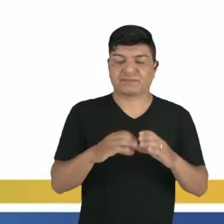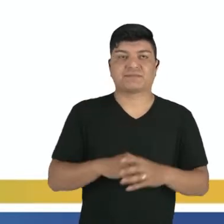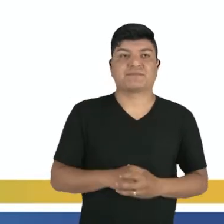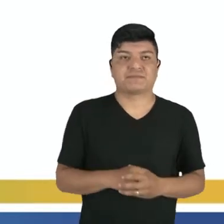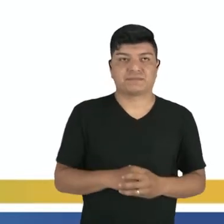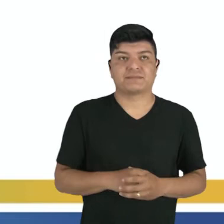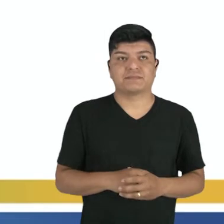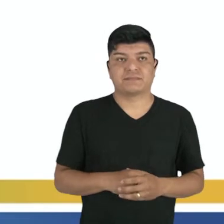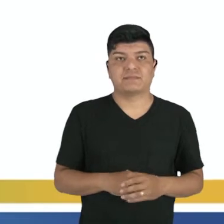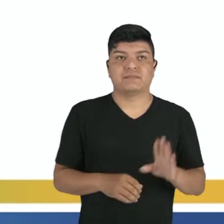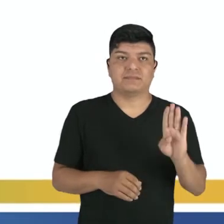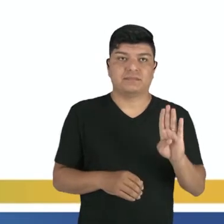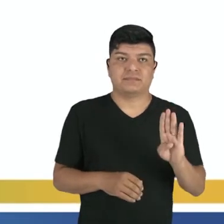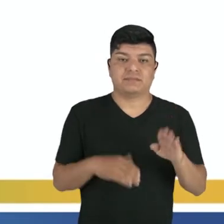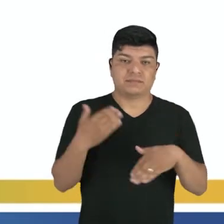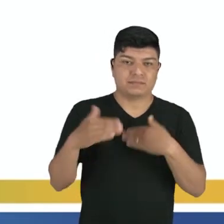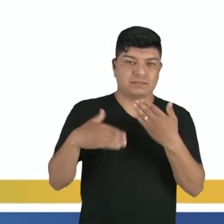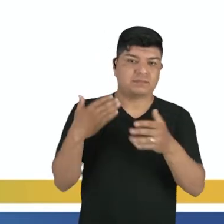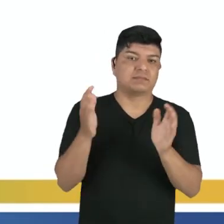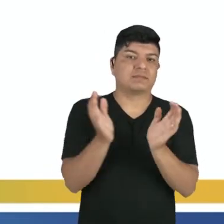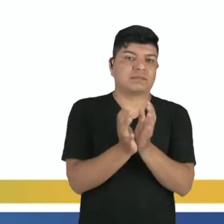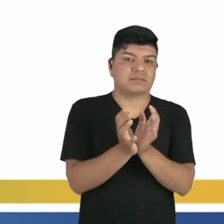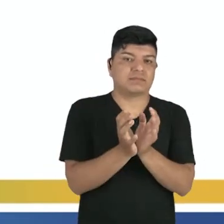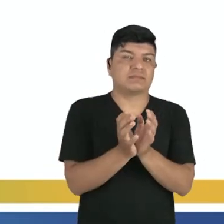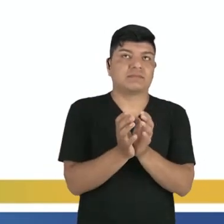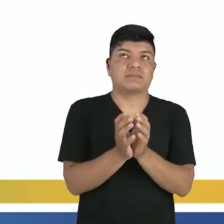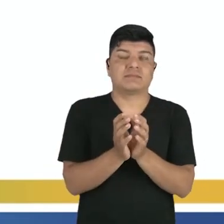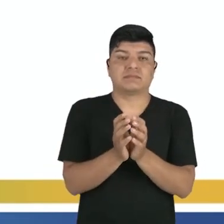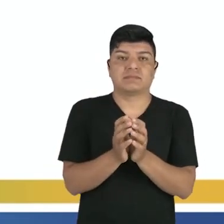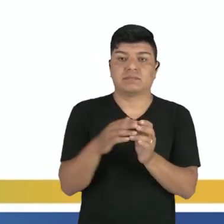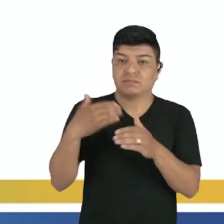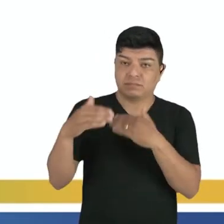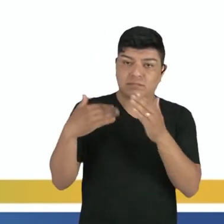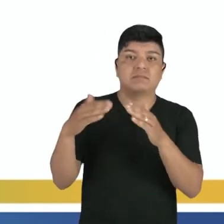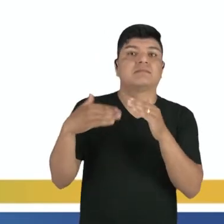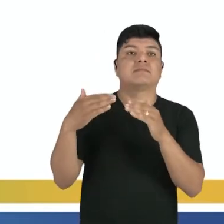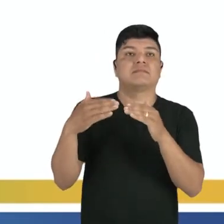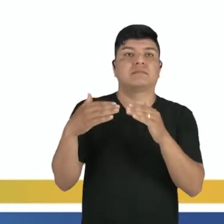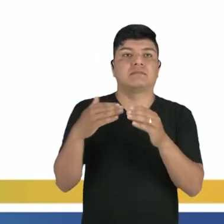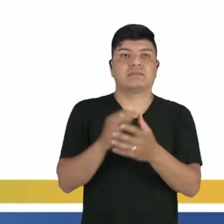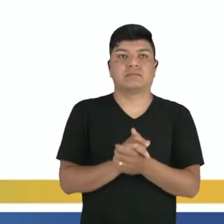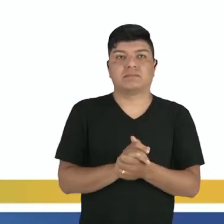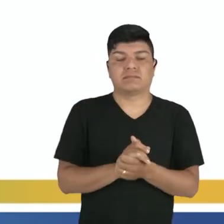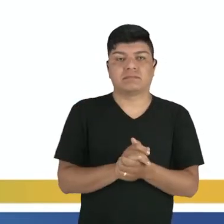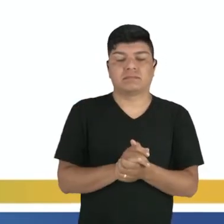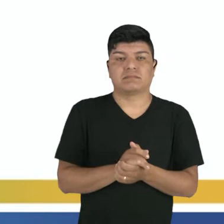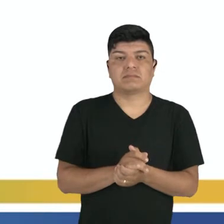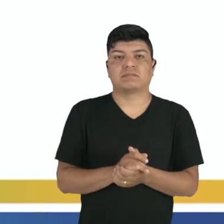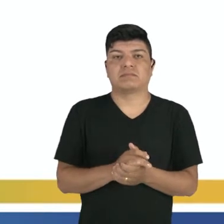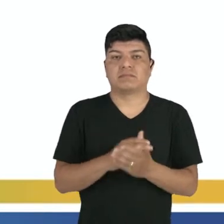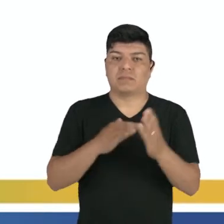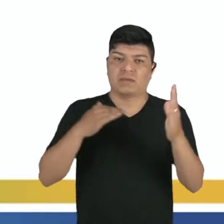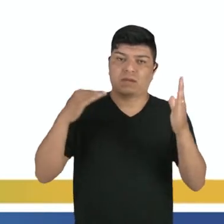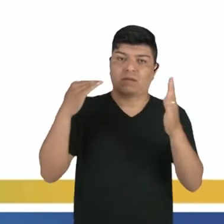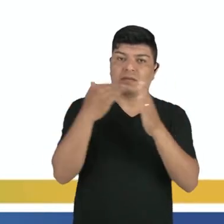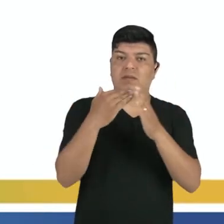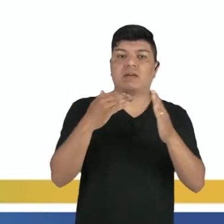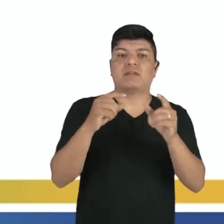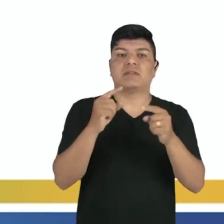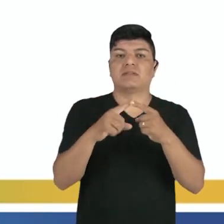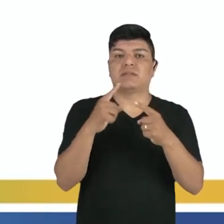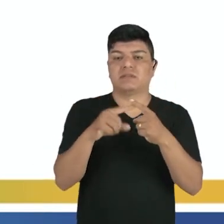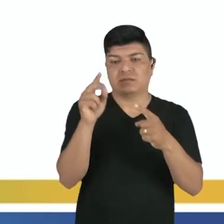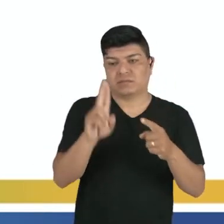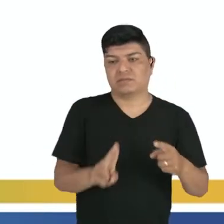a letra B progressão da equipe o que que é progressão é progresso pro Grande você vai avançar você usa o